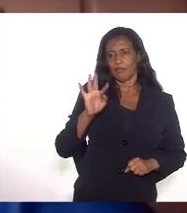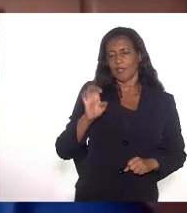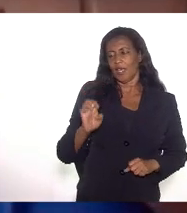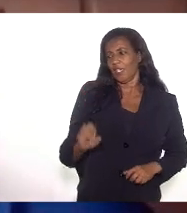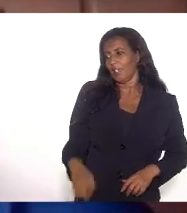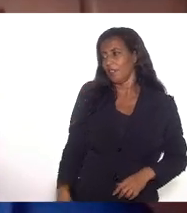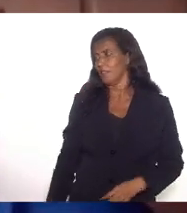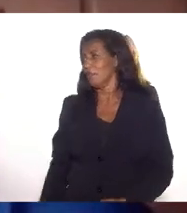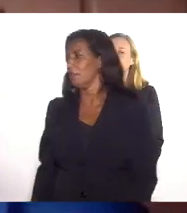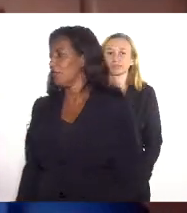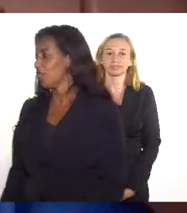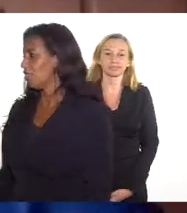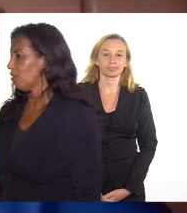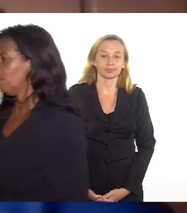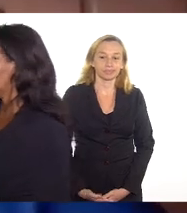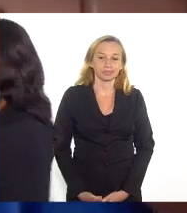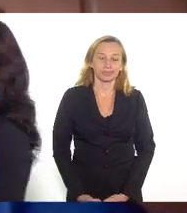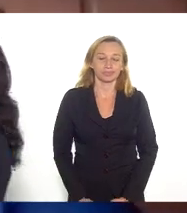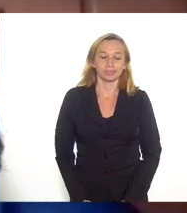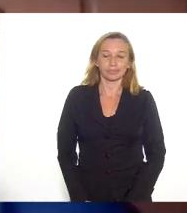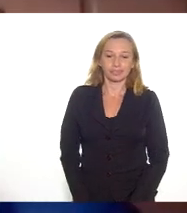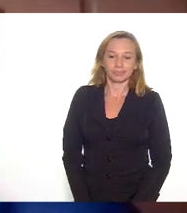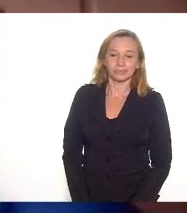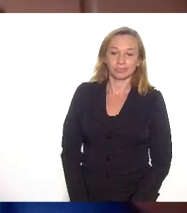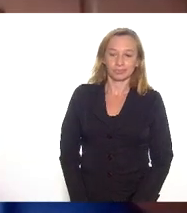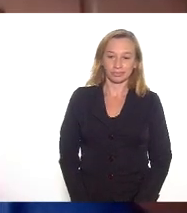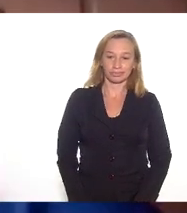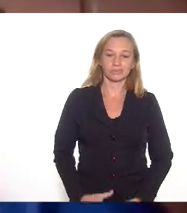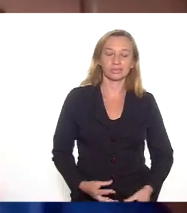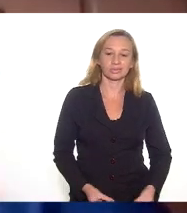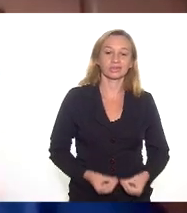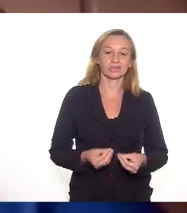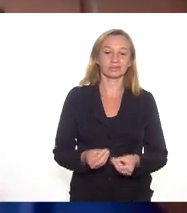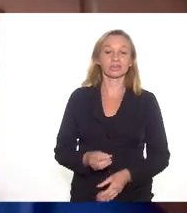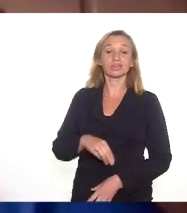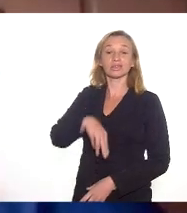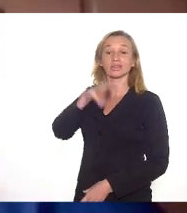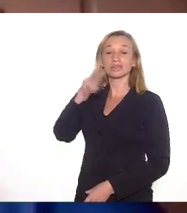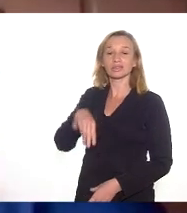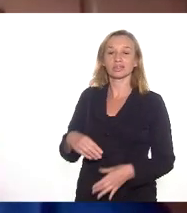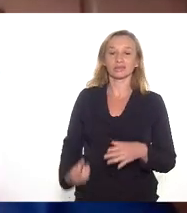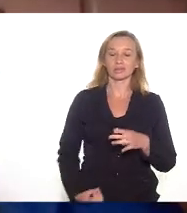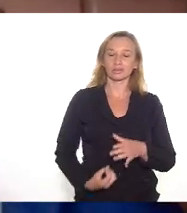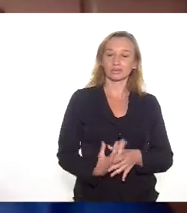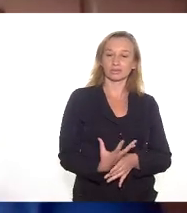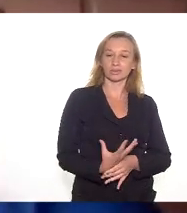que concedemos aí a quem produz, né,